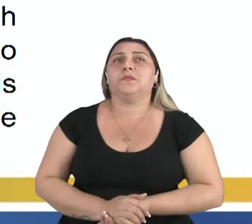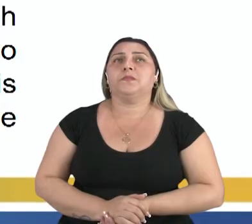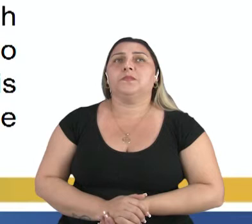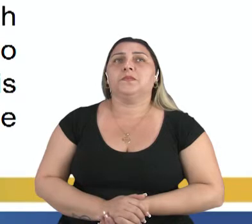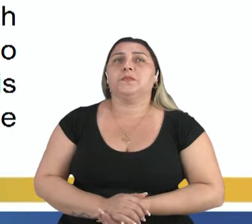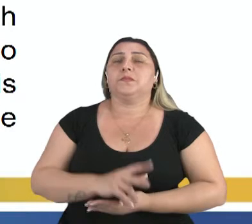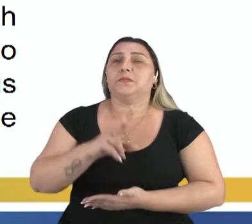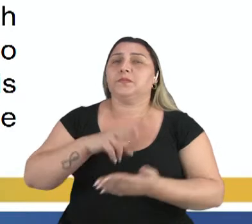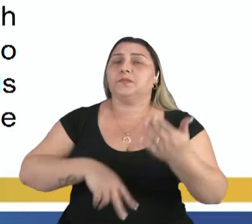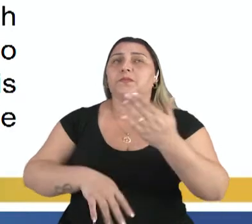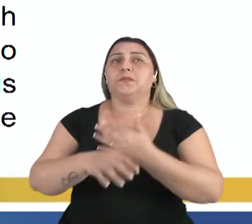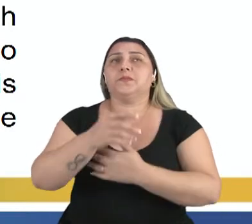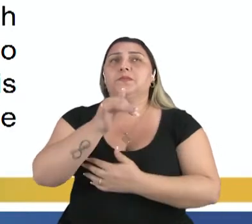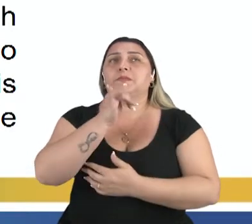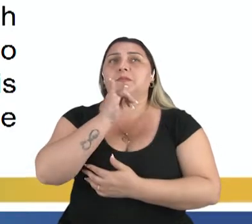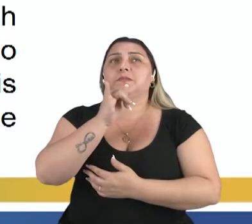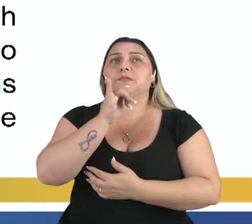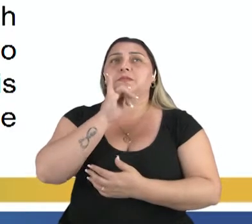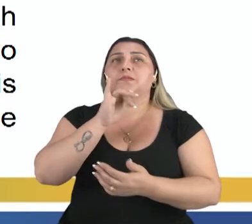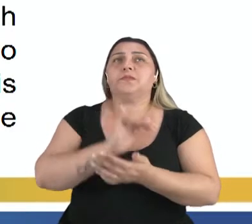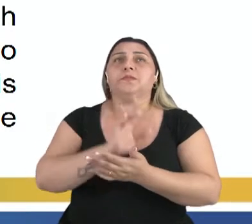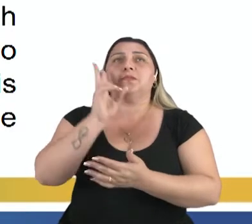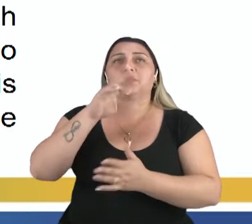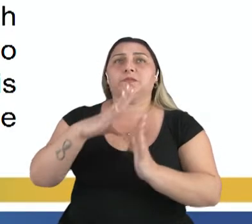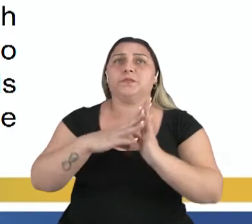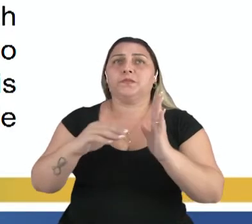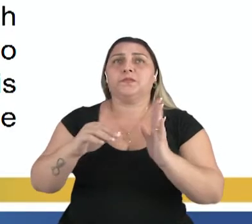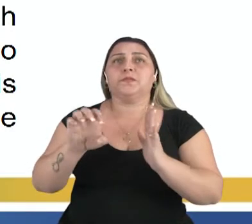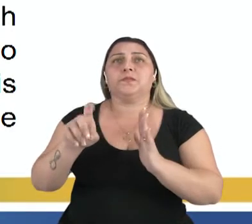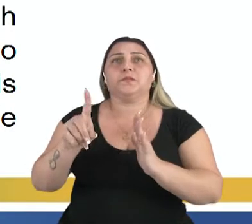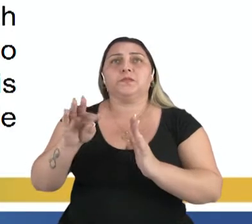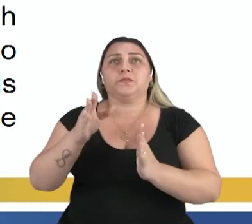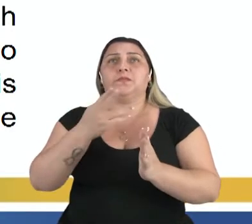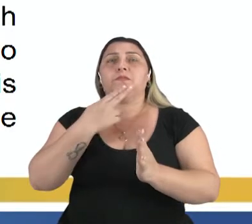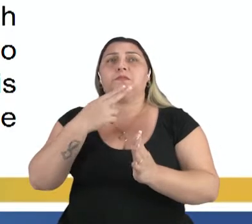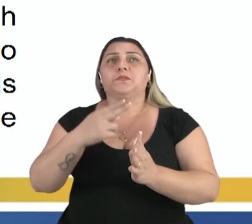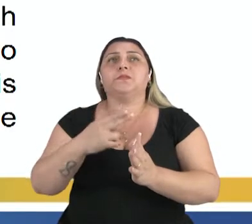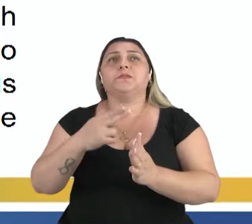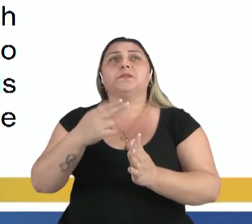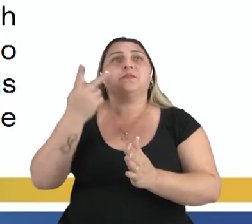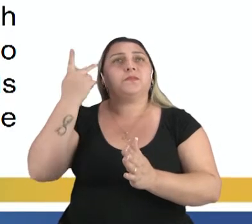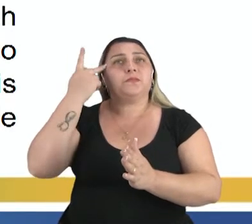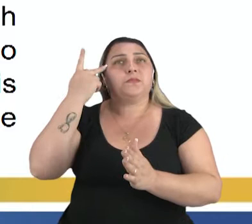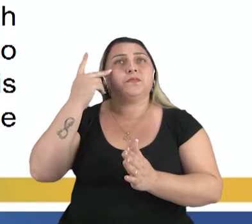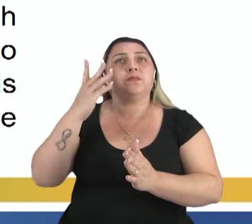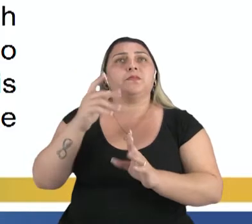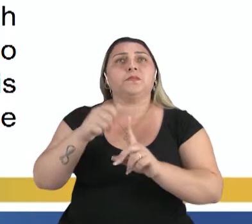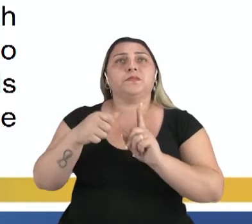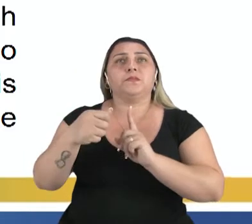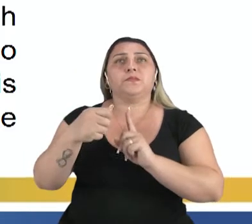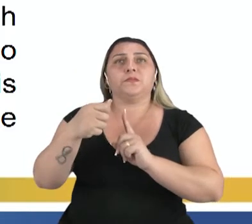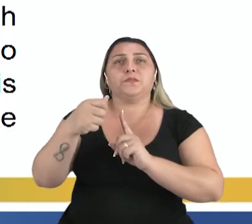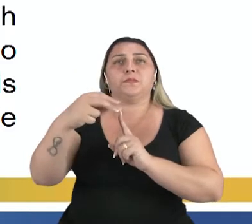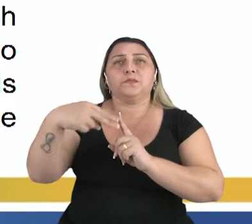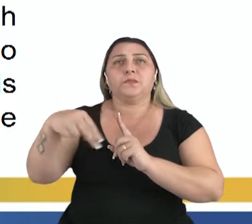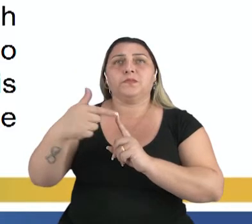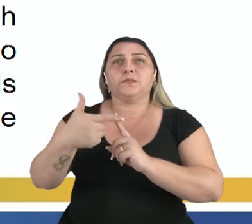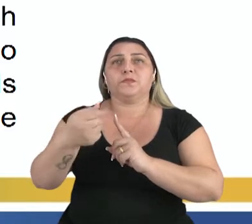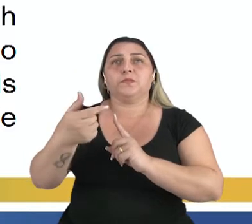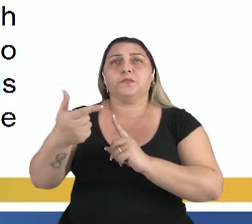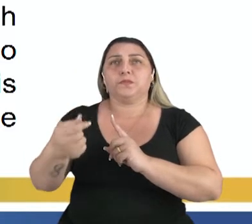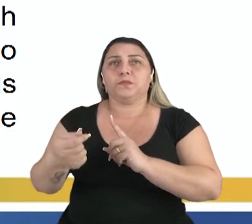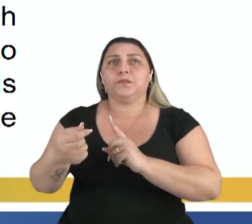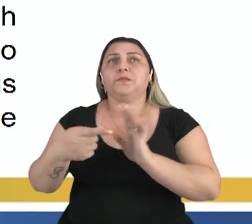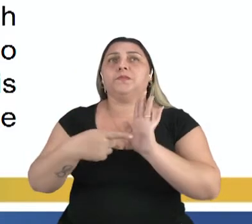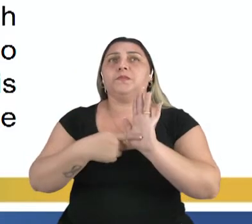dar uma lida no exemplo. Abaixo veremos o modelo de editorial publicado pela Folha de São Paulo em 4 de novembro de